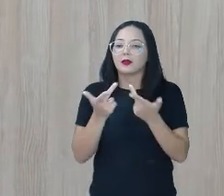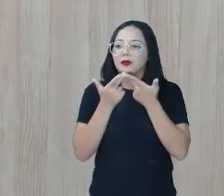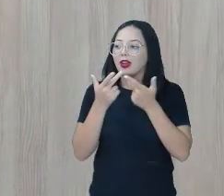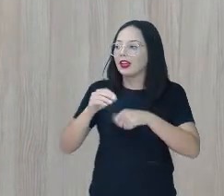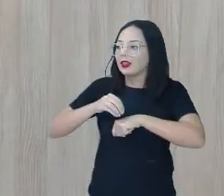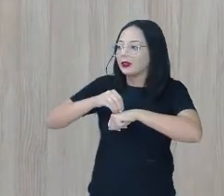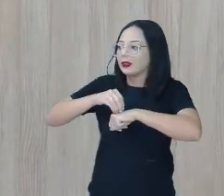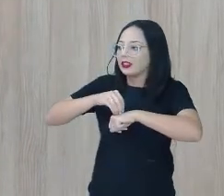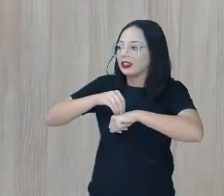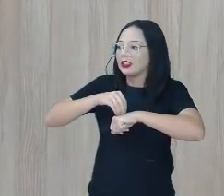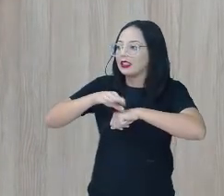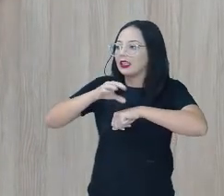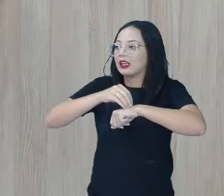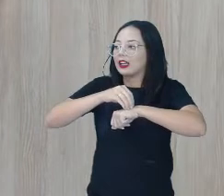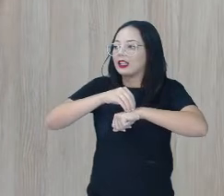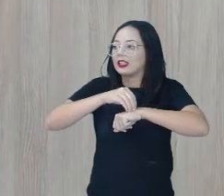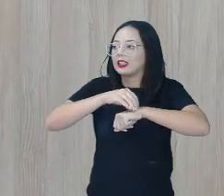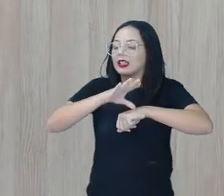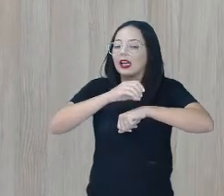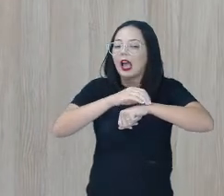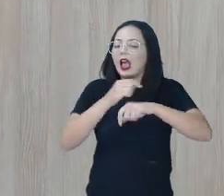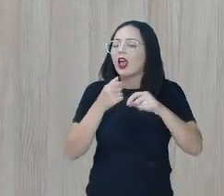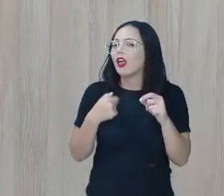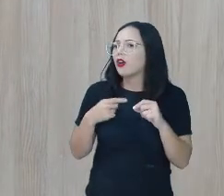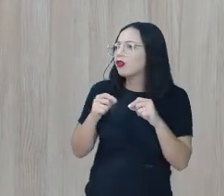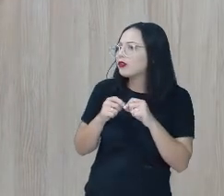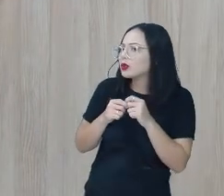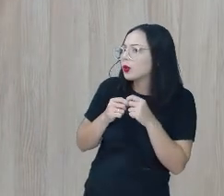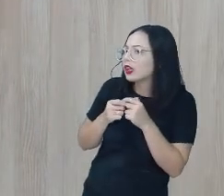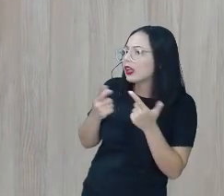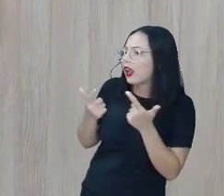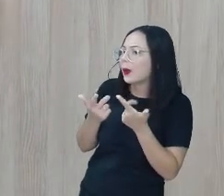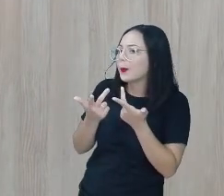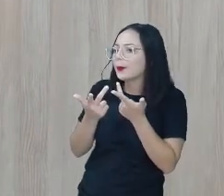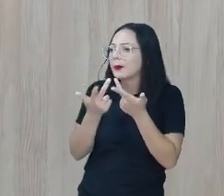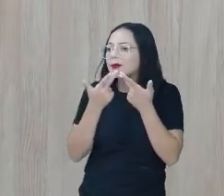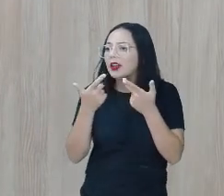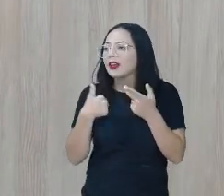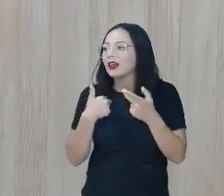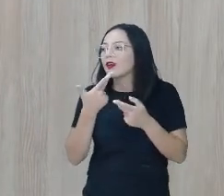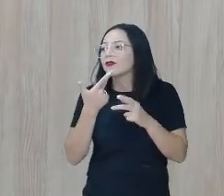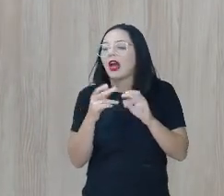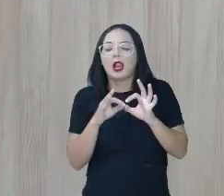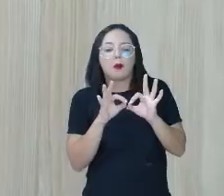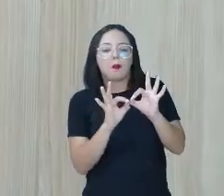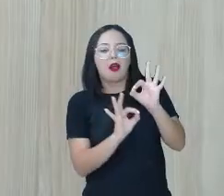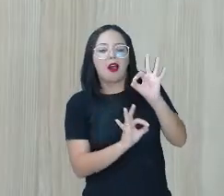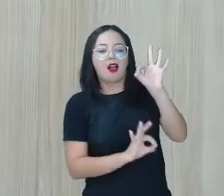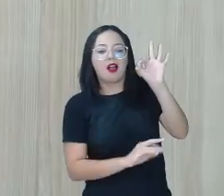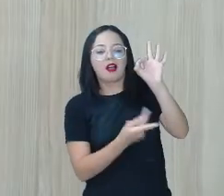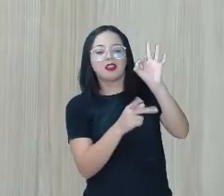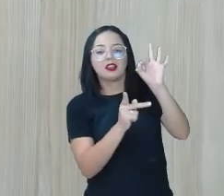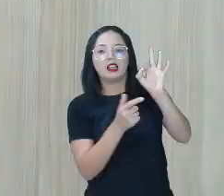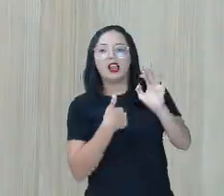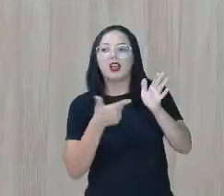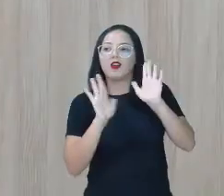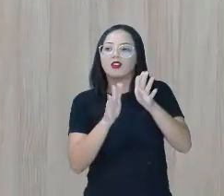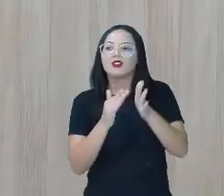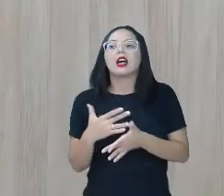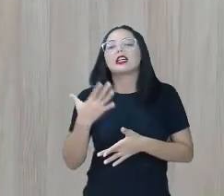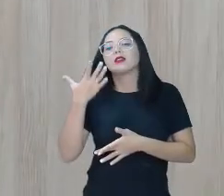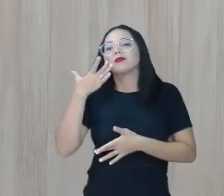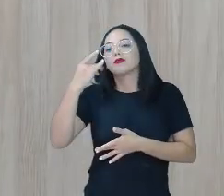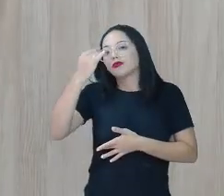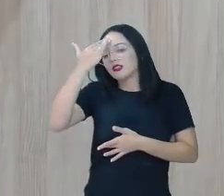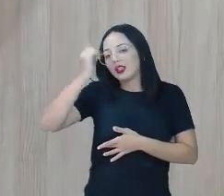indiretas. Né? Ela aproveita a minha aula para dizer que eu falo muito na dela. já vou me ligando aqui, já